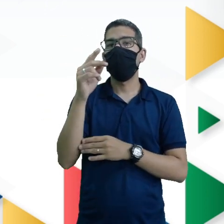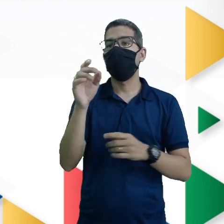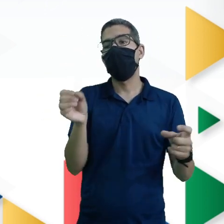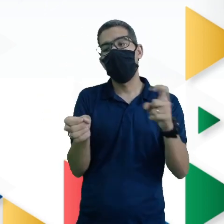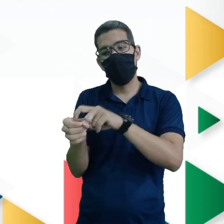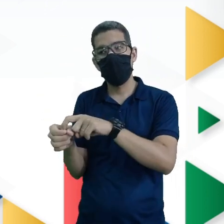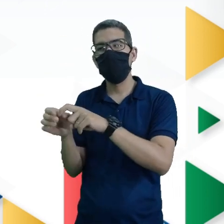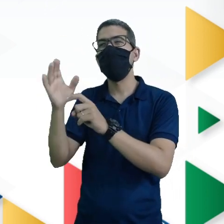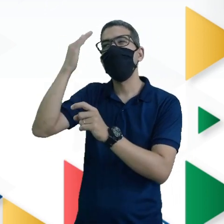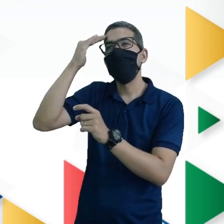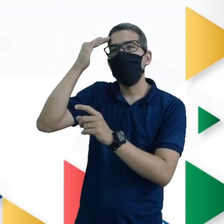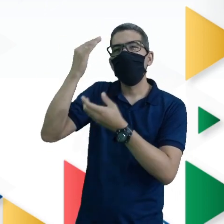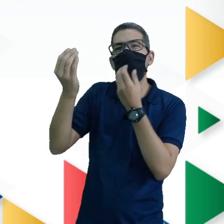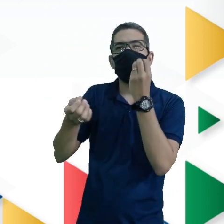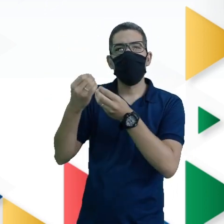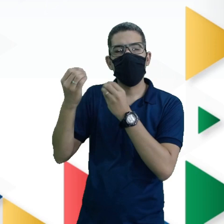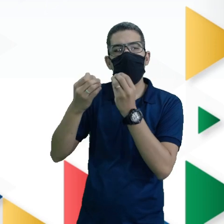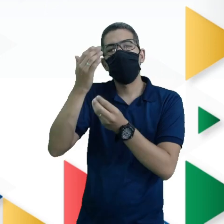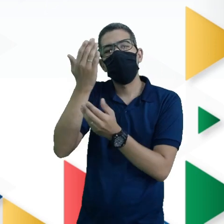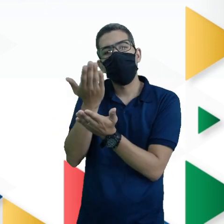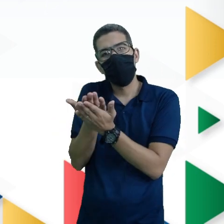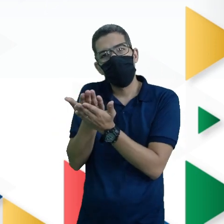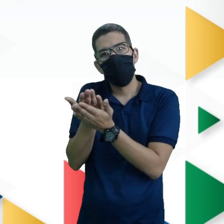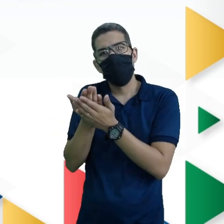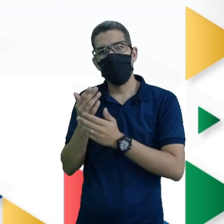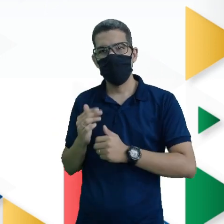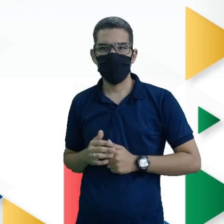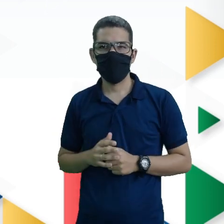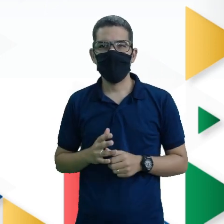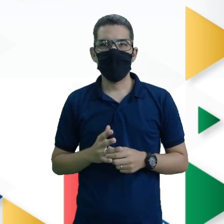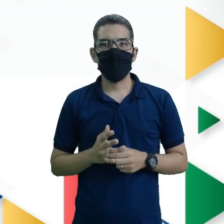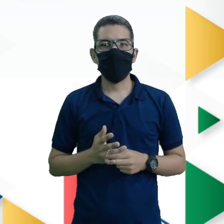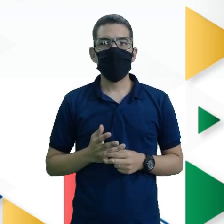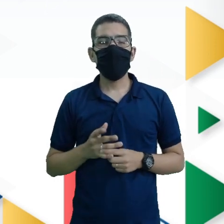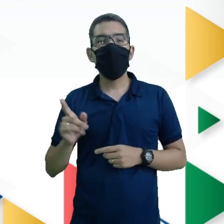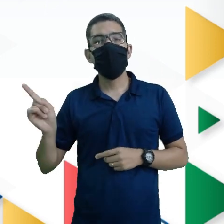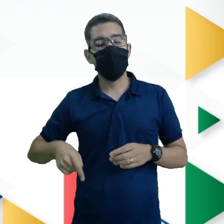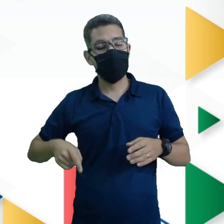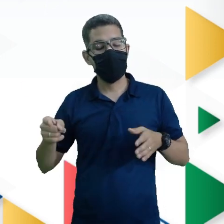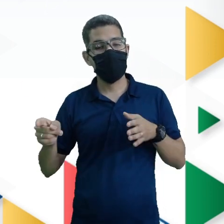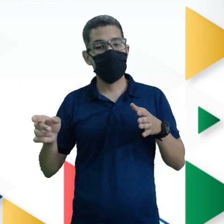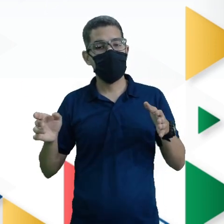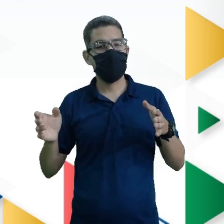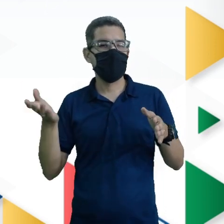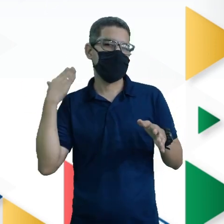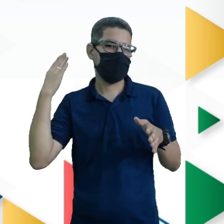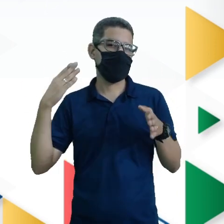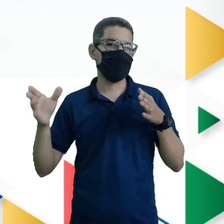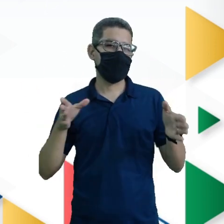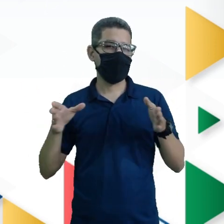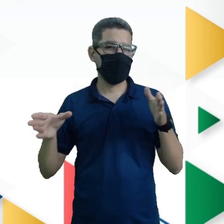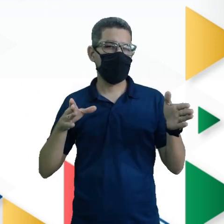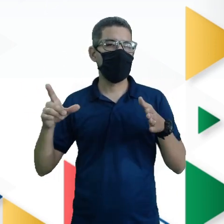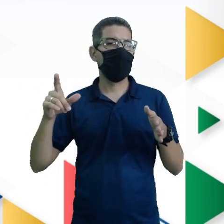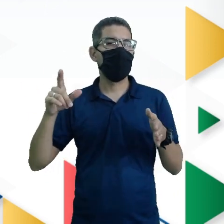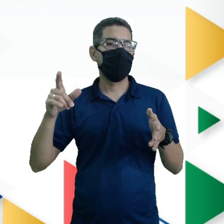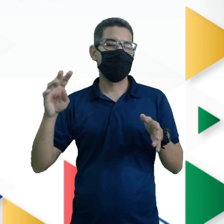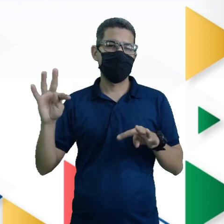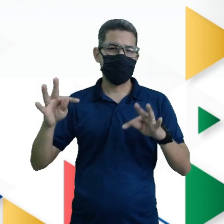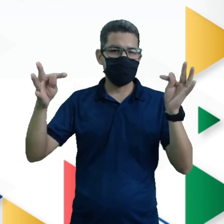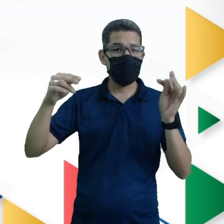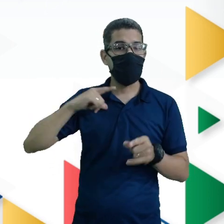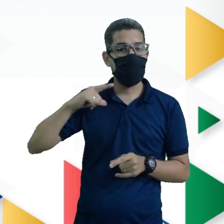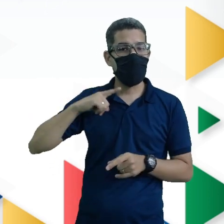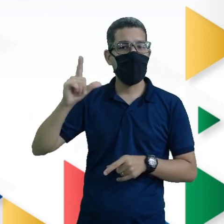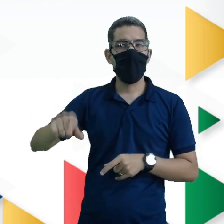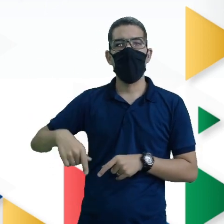para entender como era aproximadamente aquela época. O que a gente tem hoje de tecnologia, a gente só pode agradecer a essa